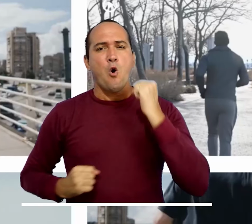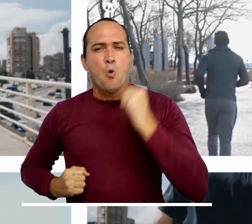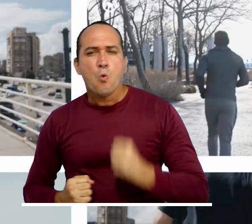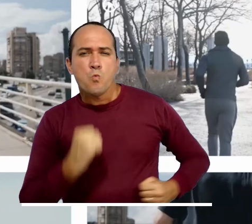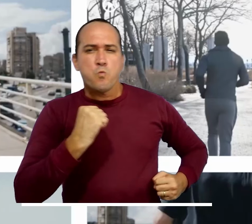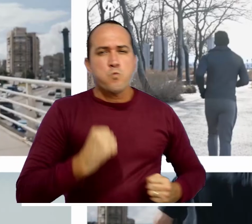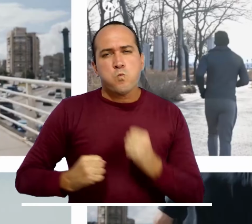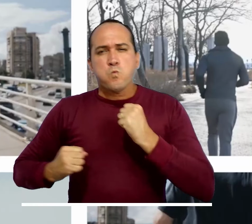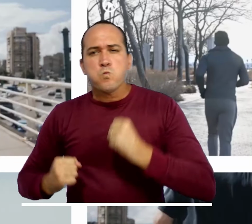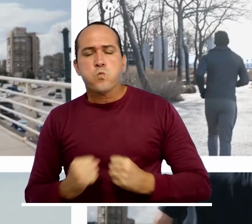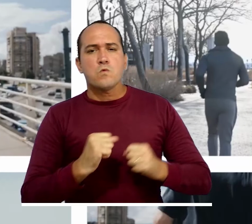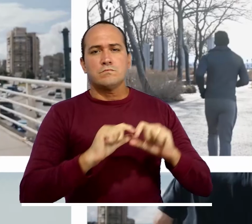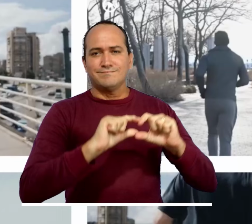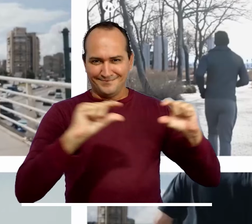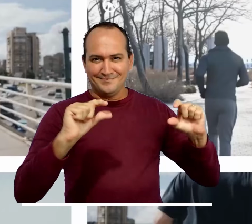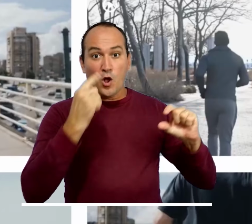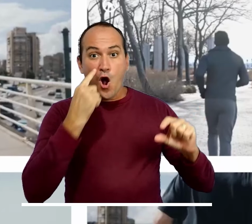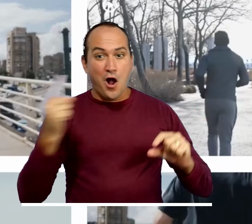correndo